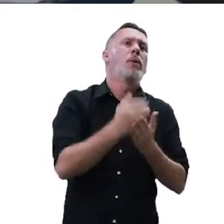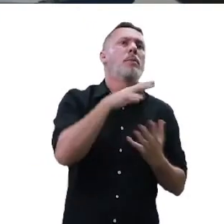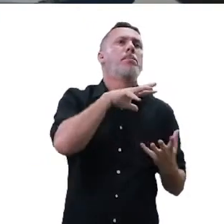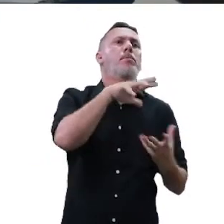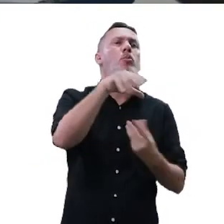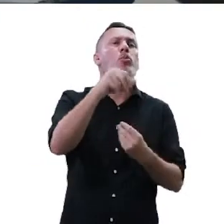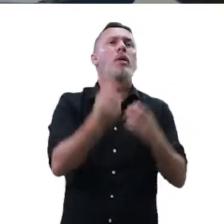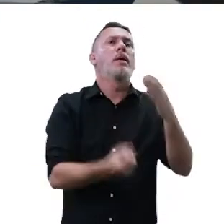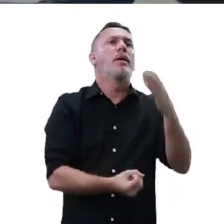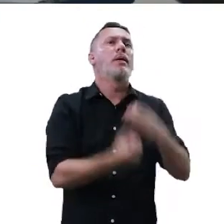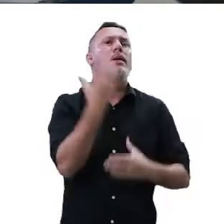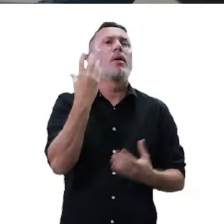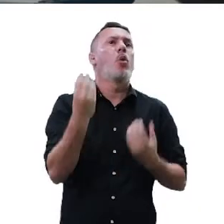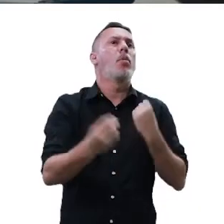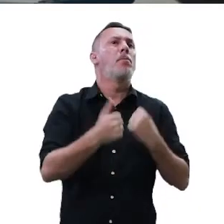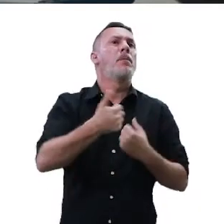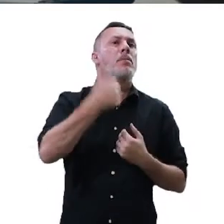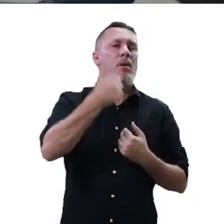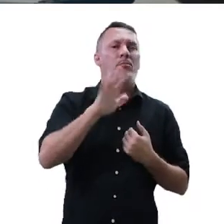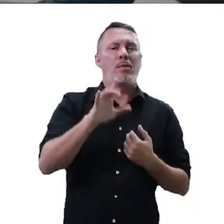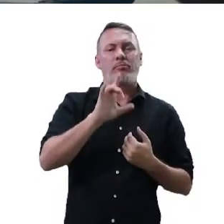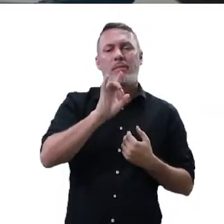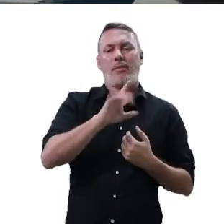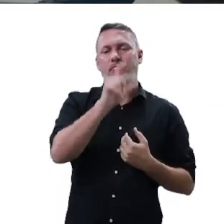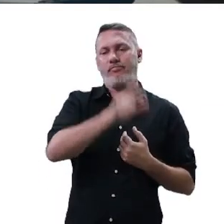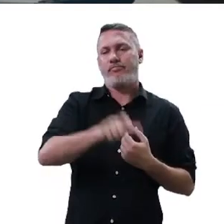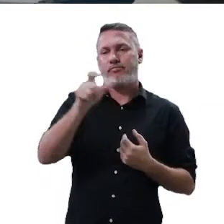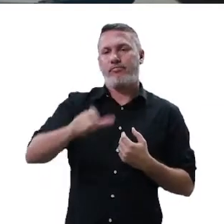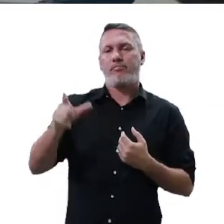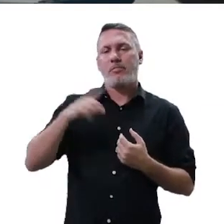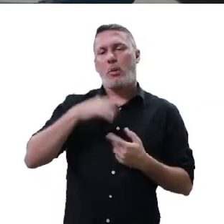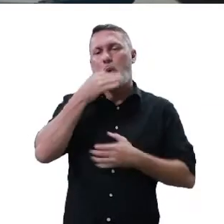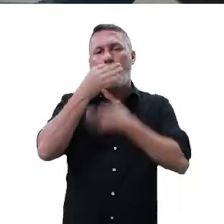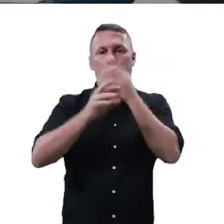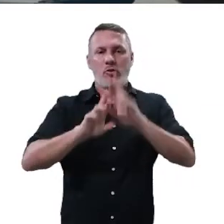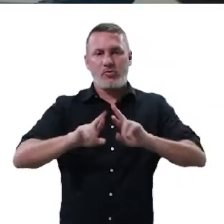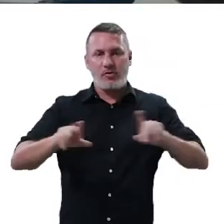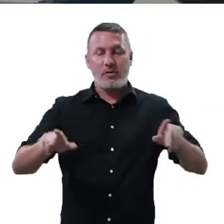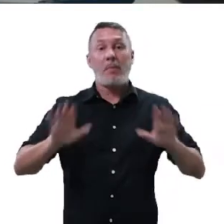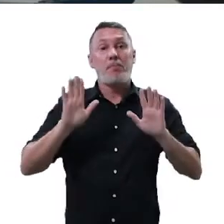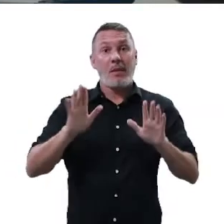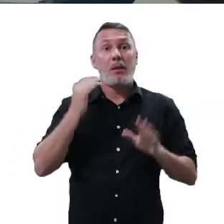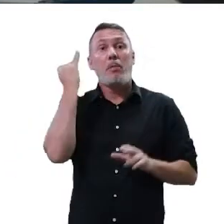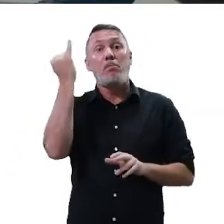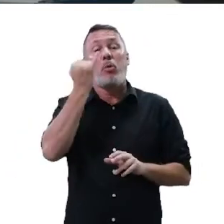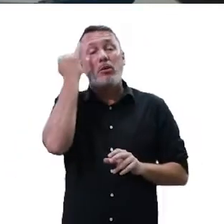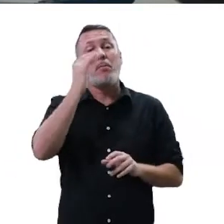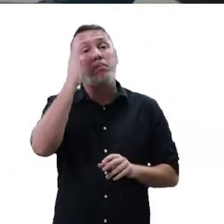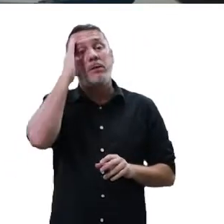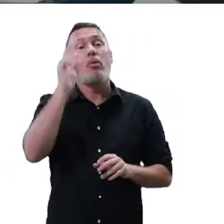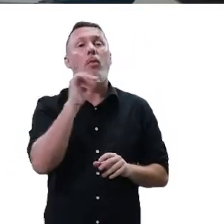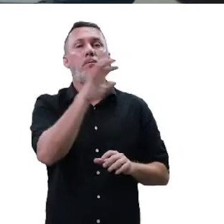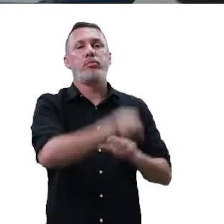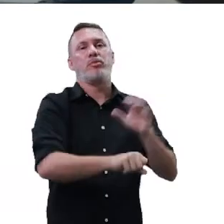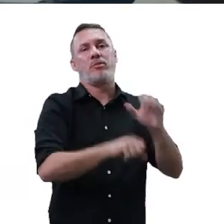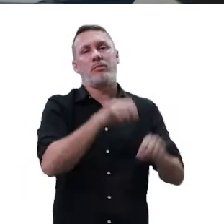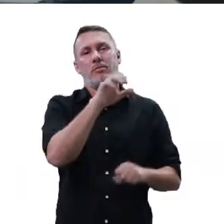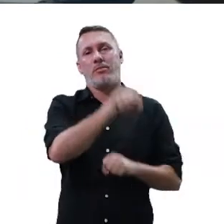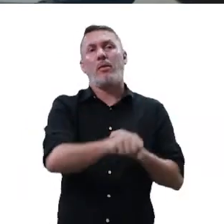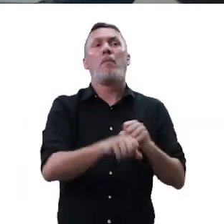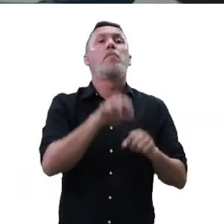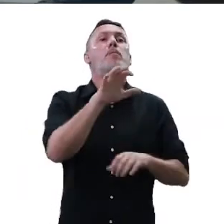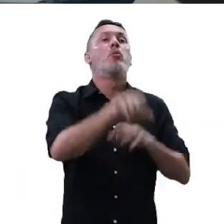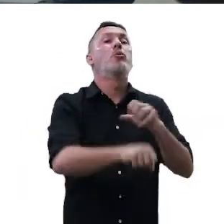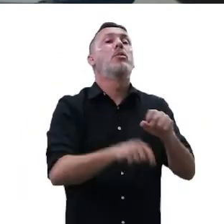acaba chegando a conclusões diferentes, certo? Mas o que é importante aqui é a busca por isso,